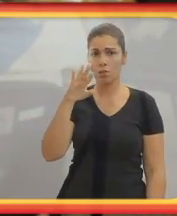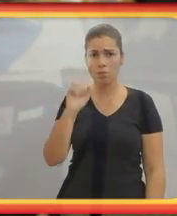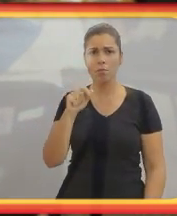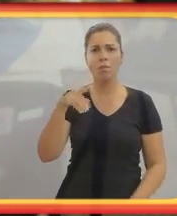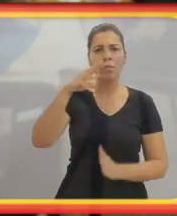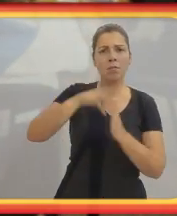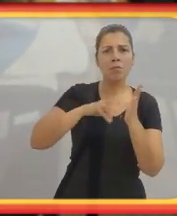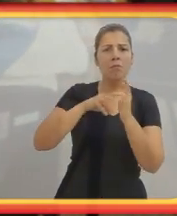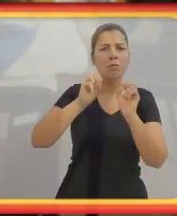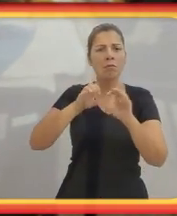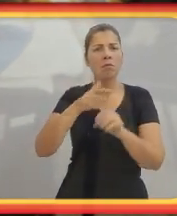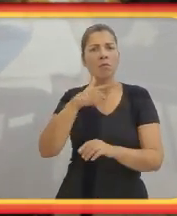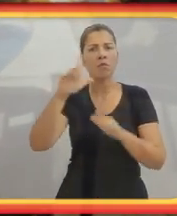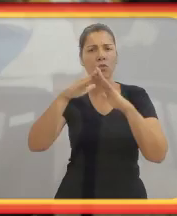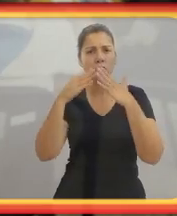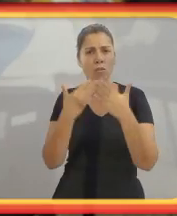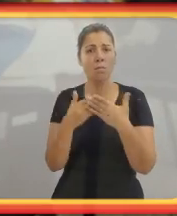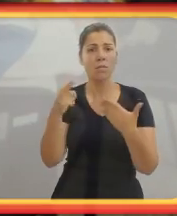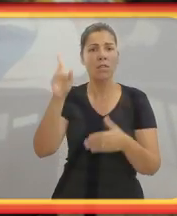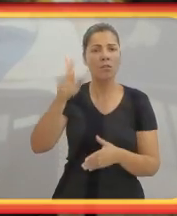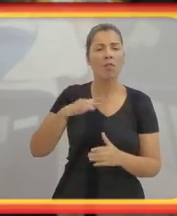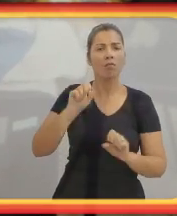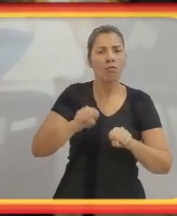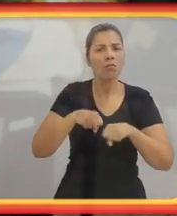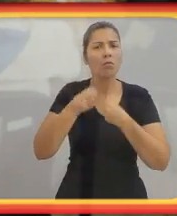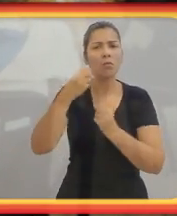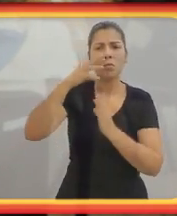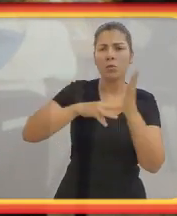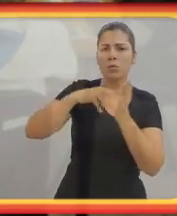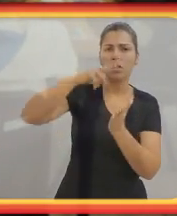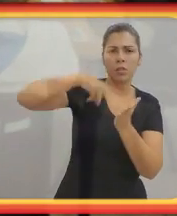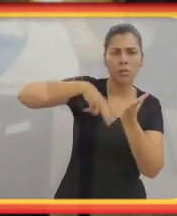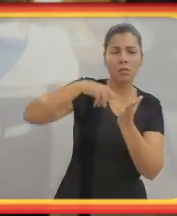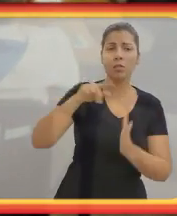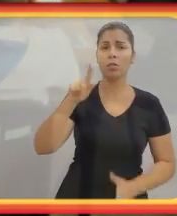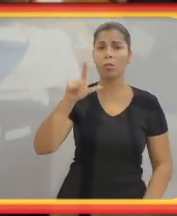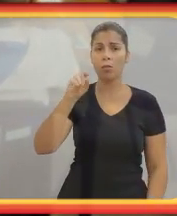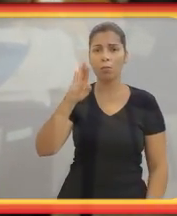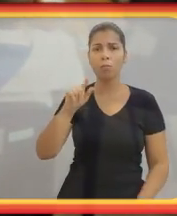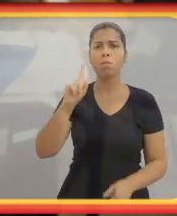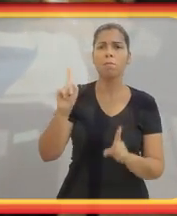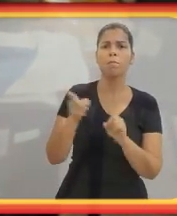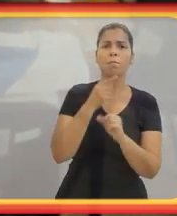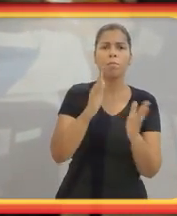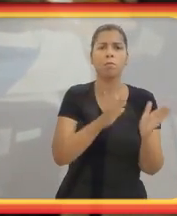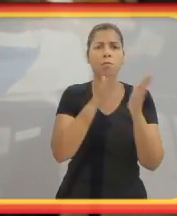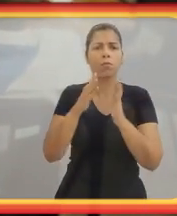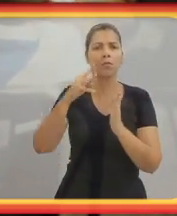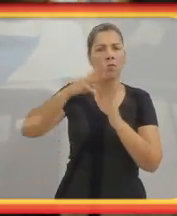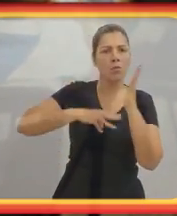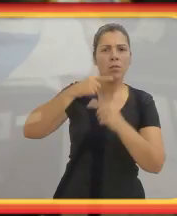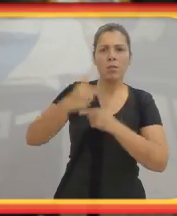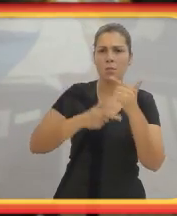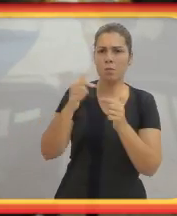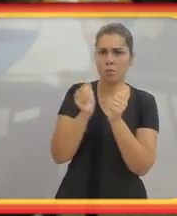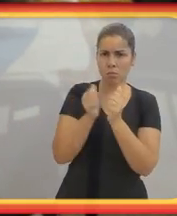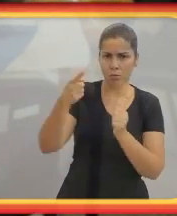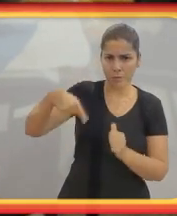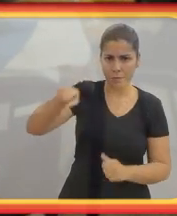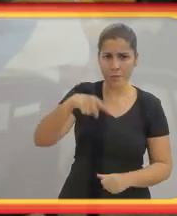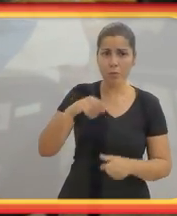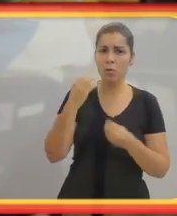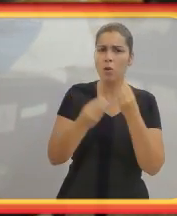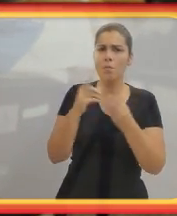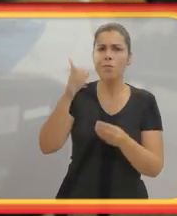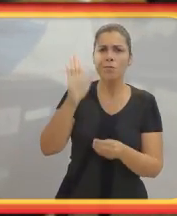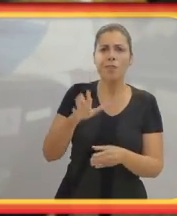fônico-analítico-sintético, que é o método ensinado na outra escola, pois aqui ele já superou o método de leitura global, que é o primeiro método que trabalhamos